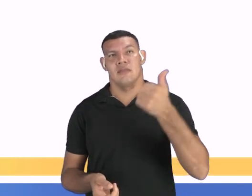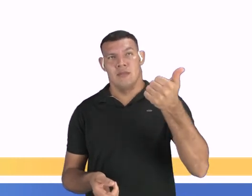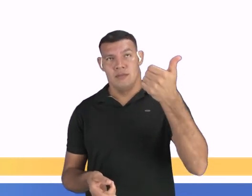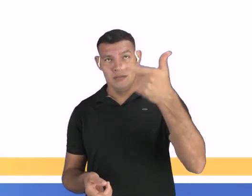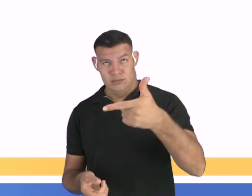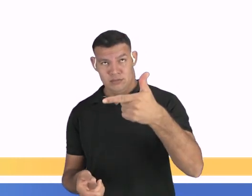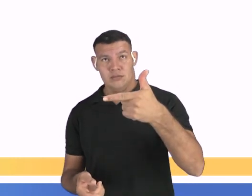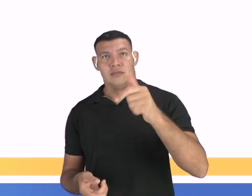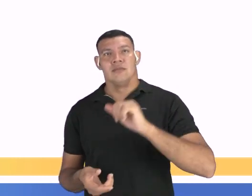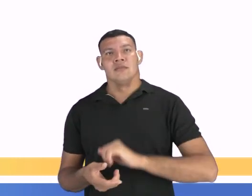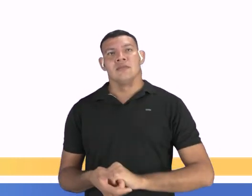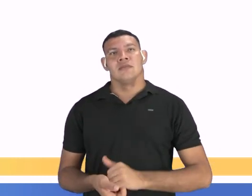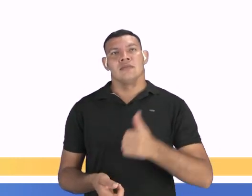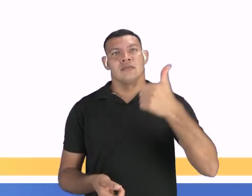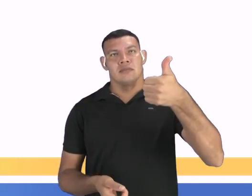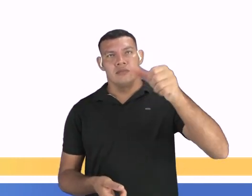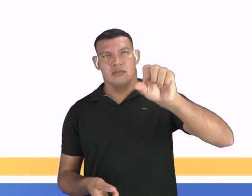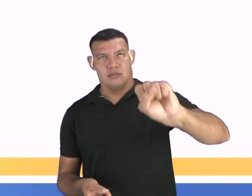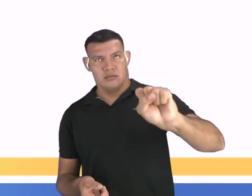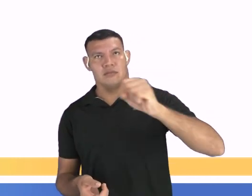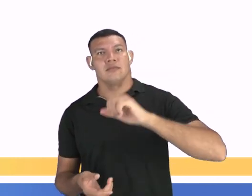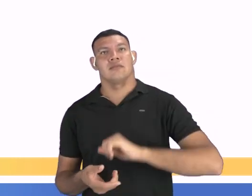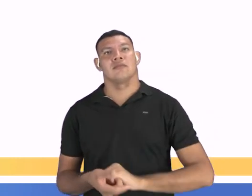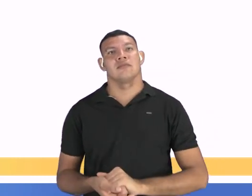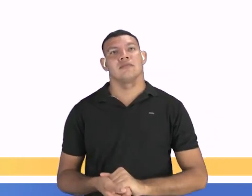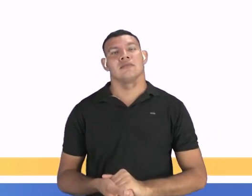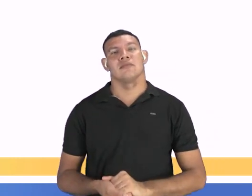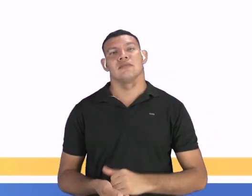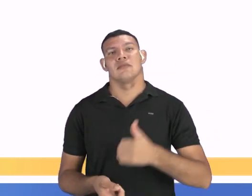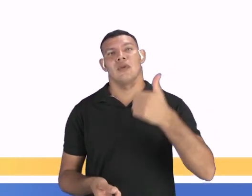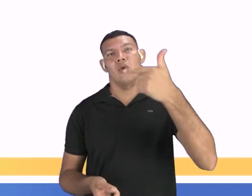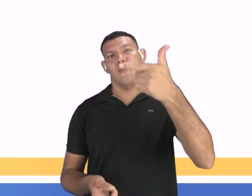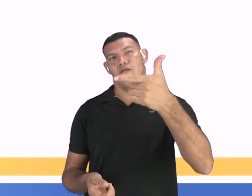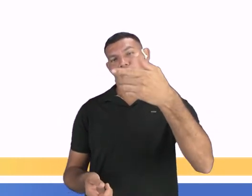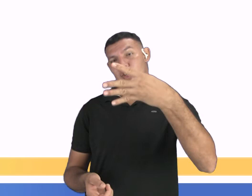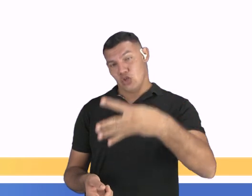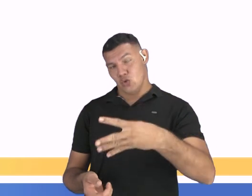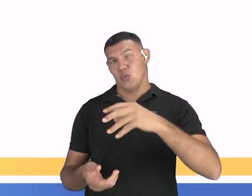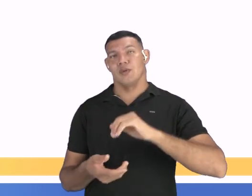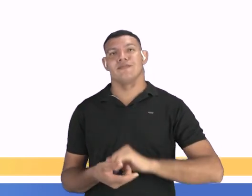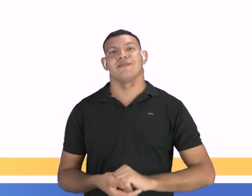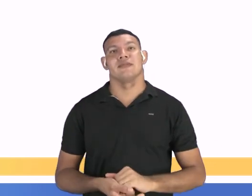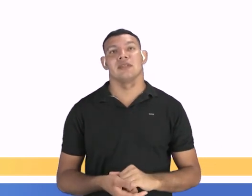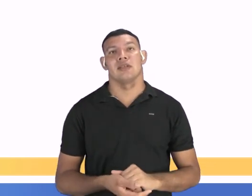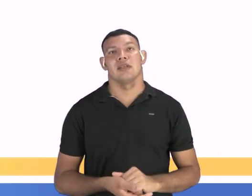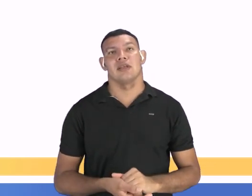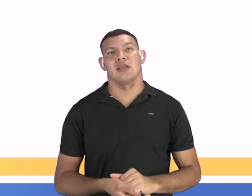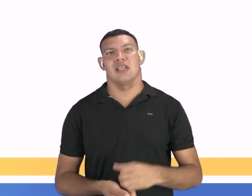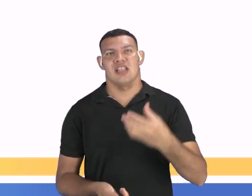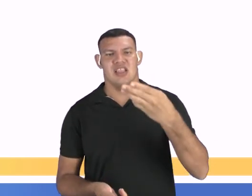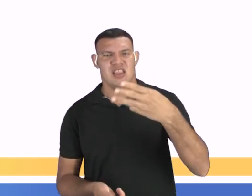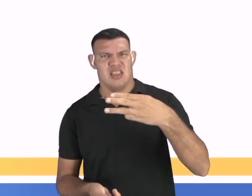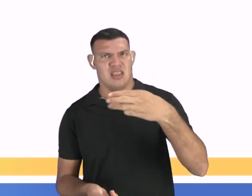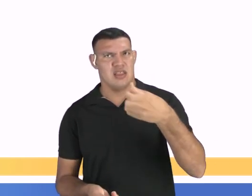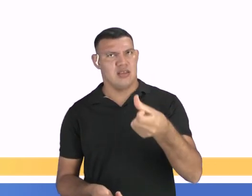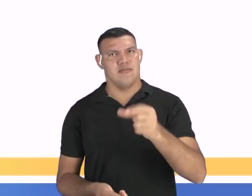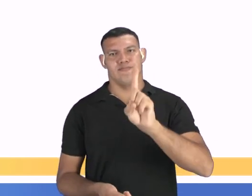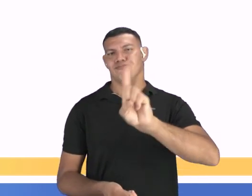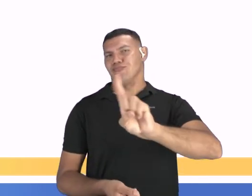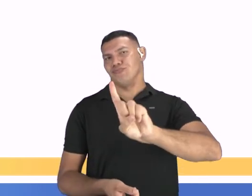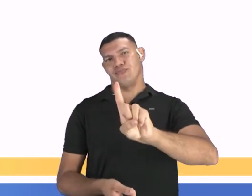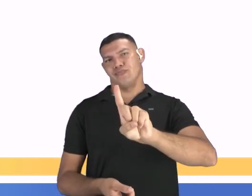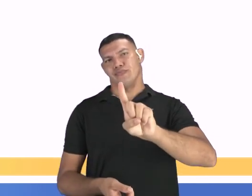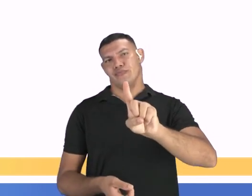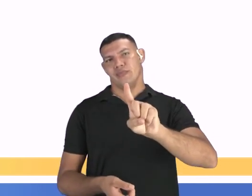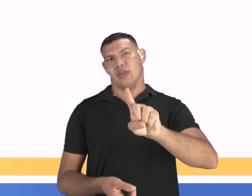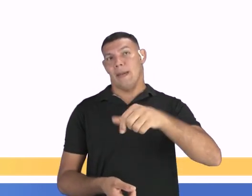certo? Nós temos o número 18 e nós temos também o número 24, já que o 36 passa de 30,